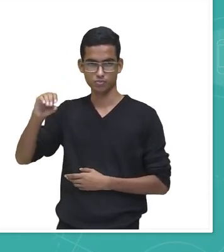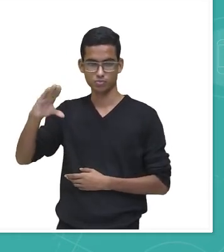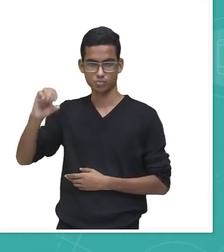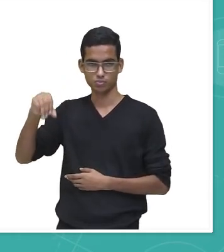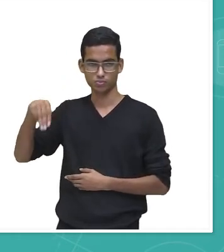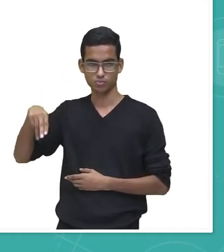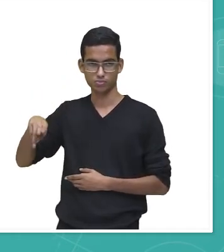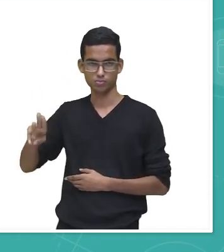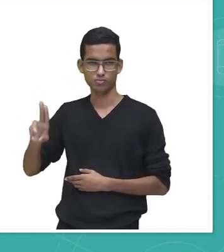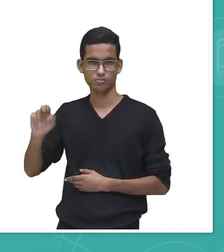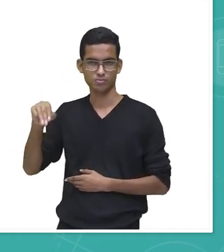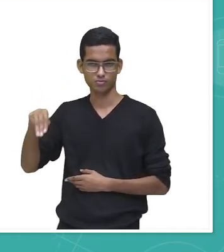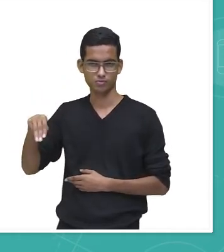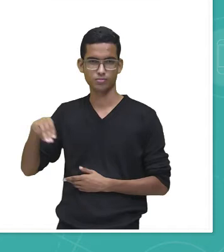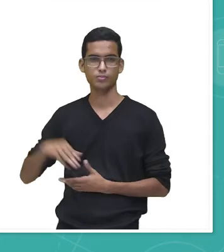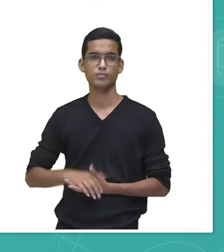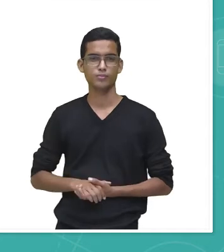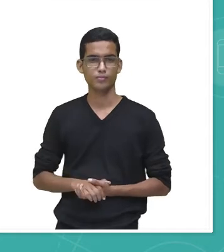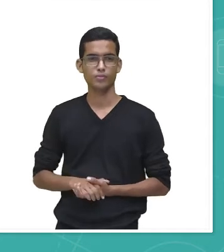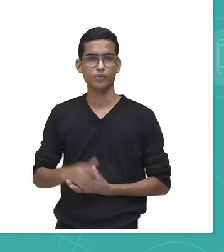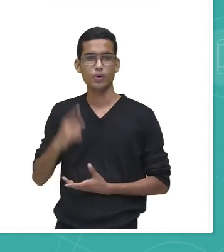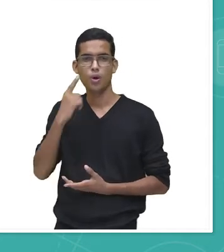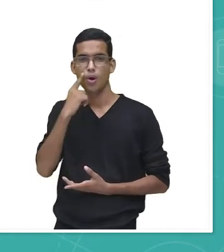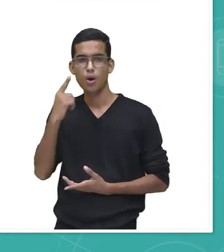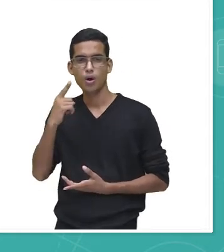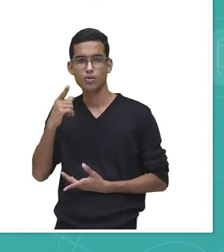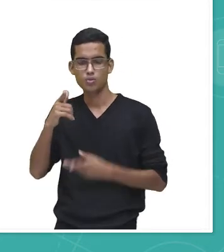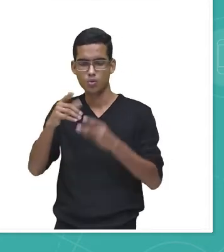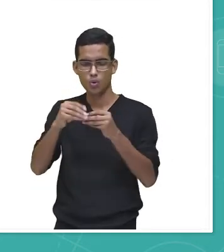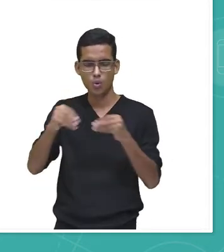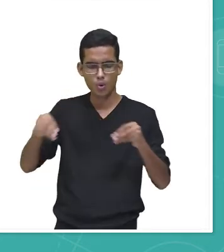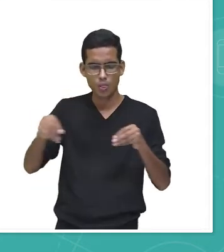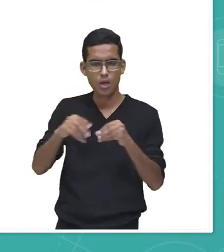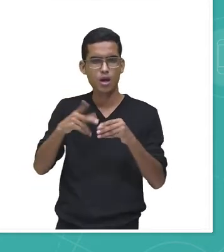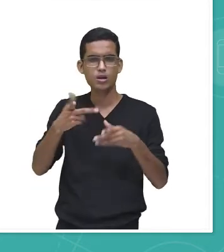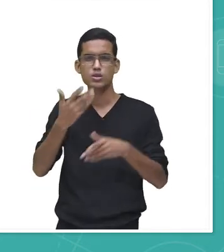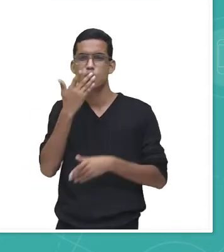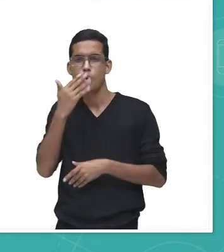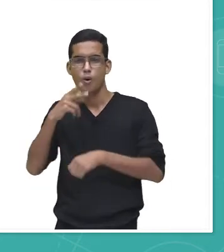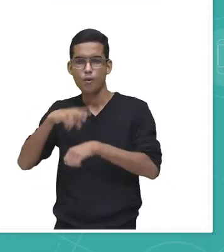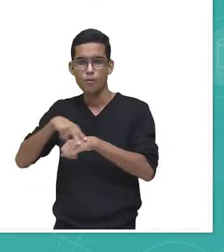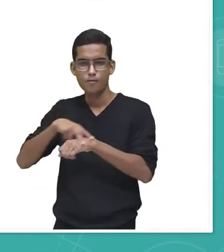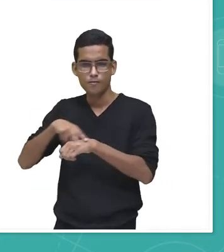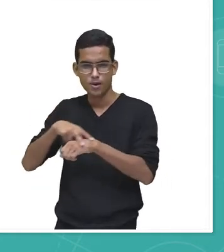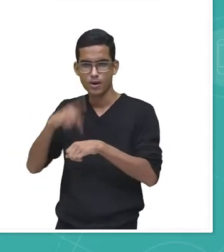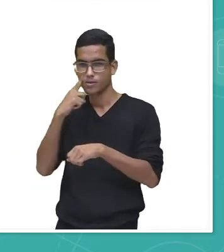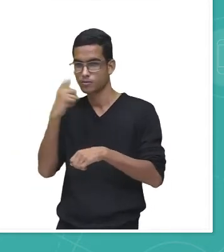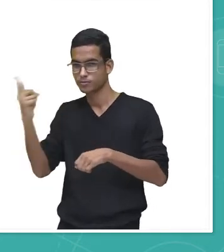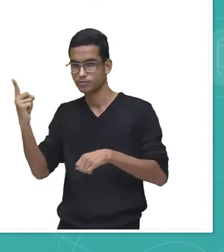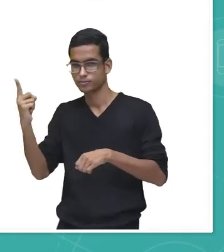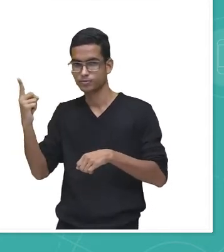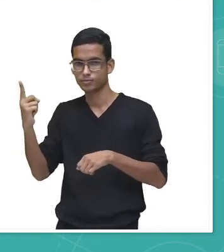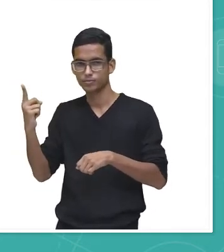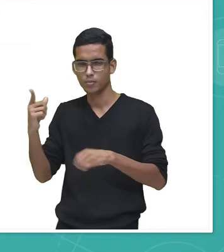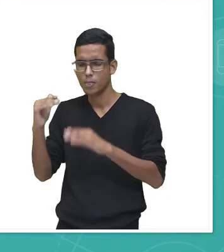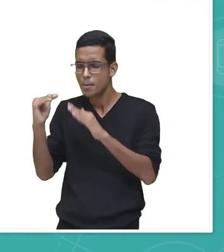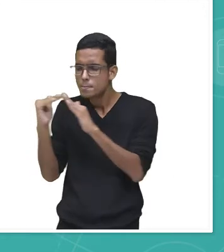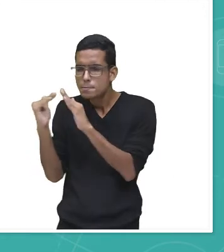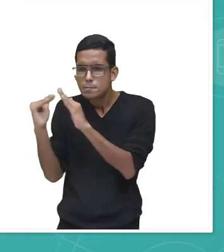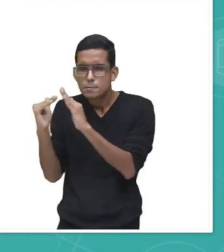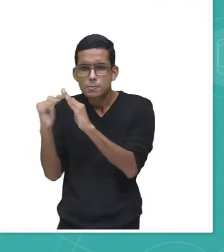vocês podem ver, são essas terras aqui em verde, ó. Vejam o castelo. Essas pequenas casinhas seriam as casas dos